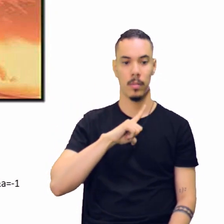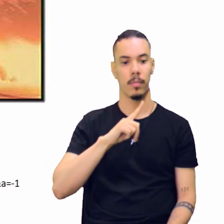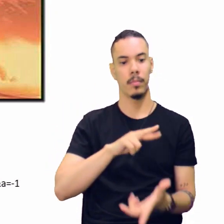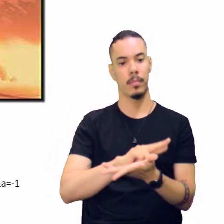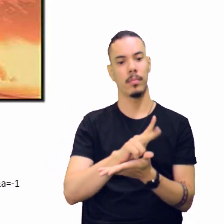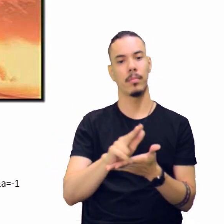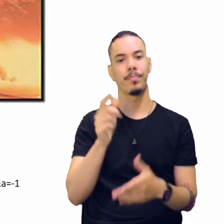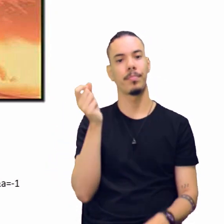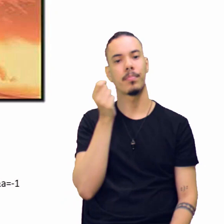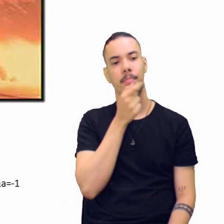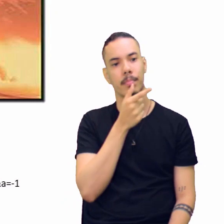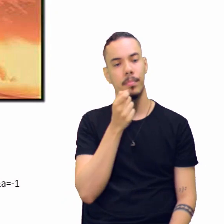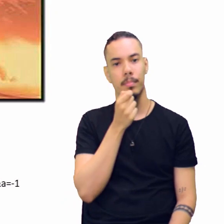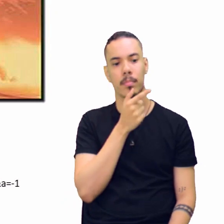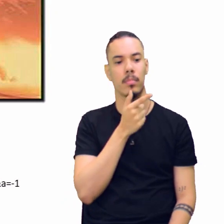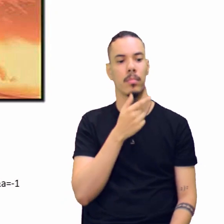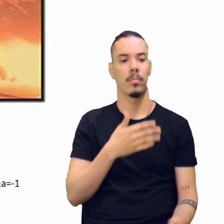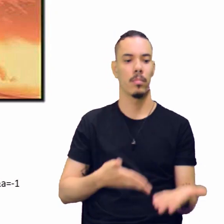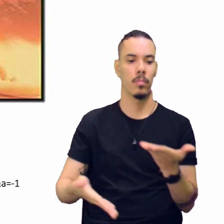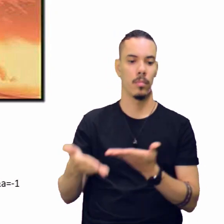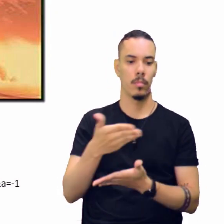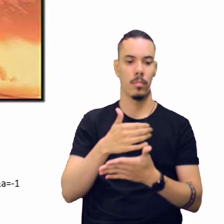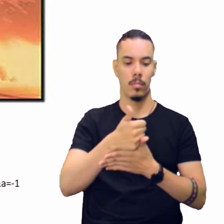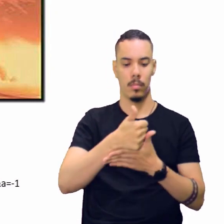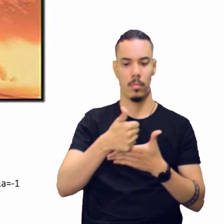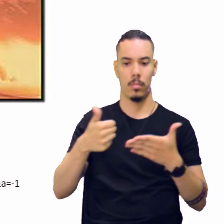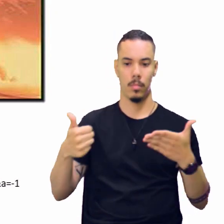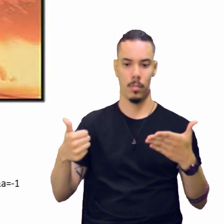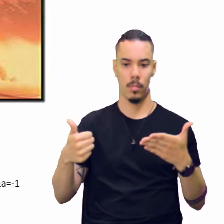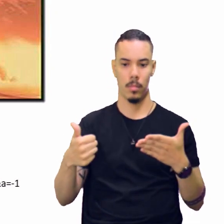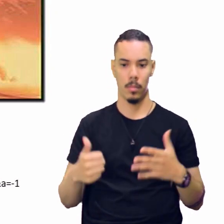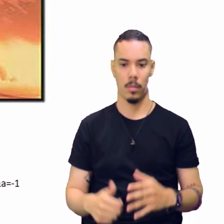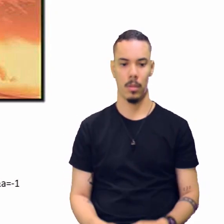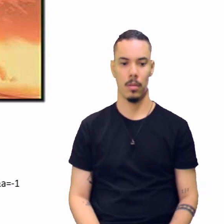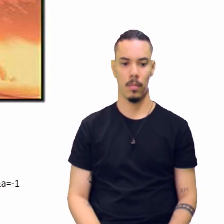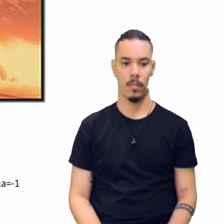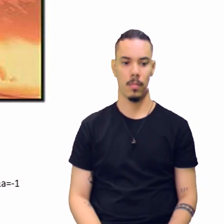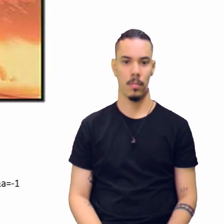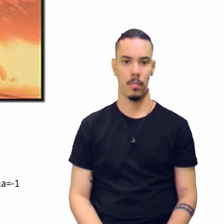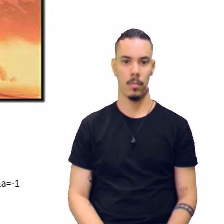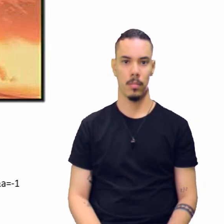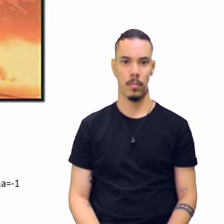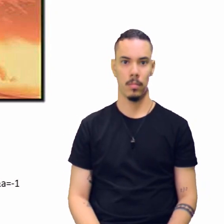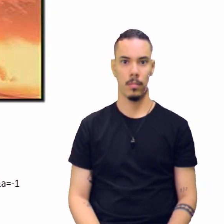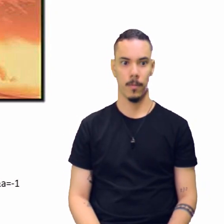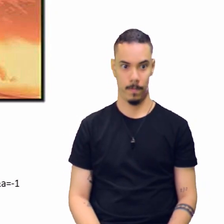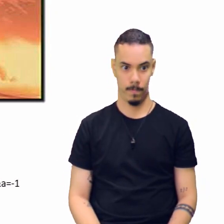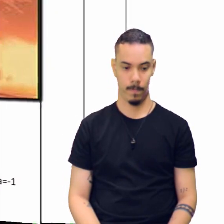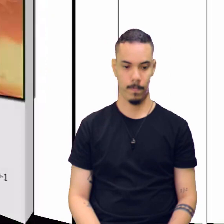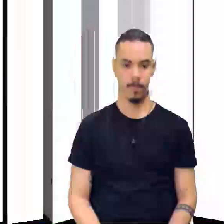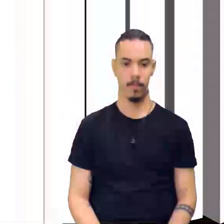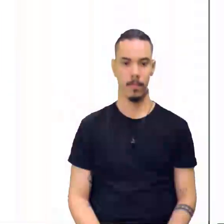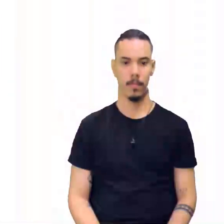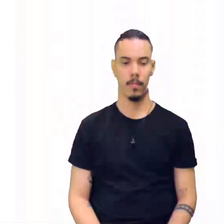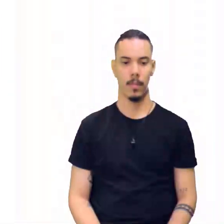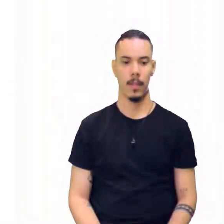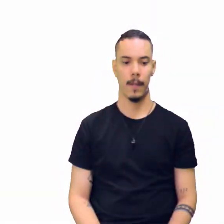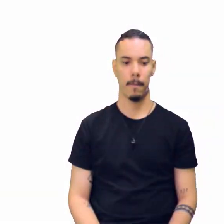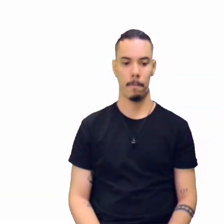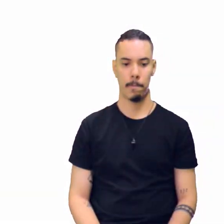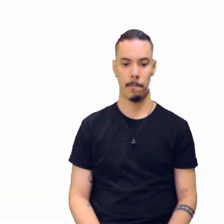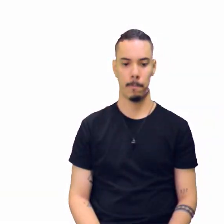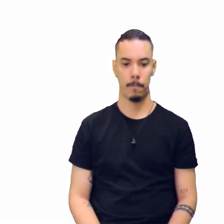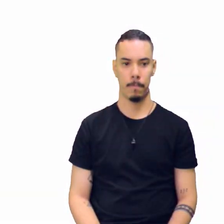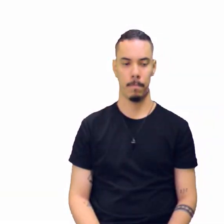diversas sátiras envolvendo a moralidade. Belezinha? Muito bem.